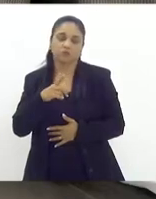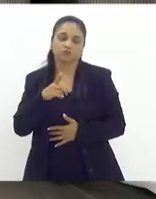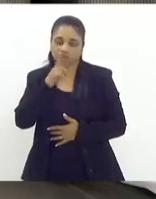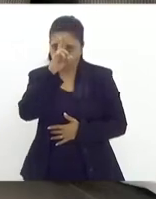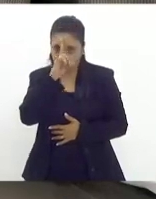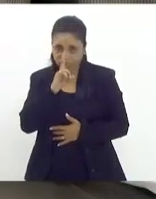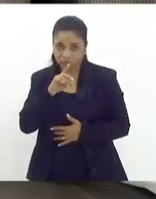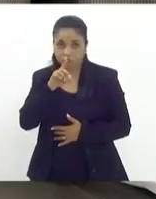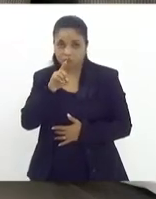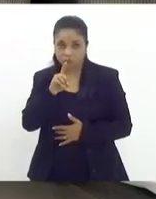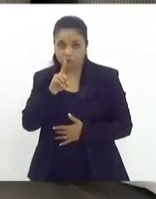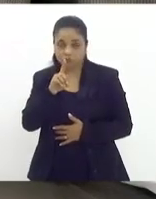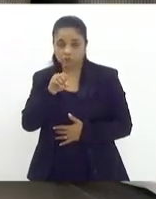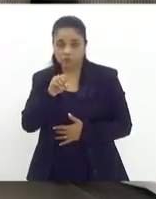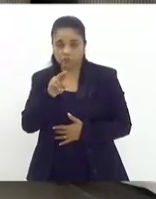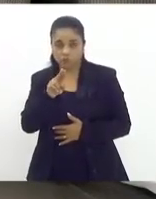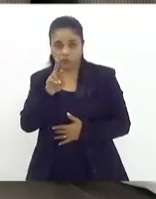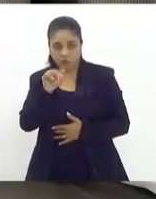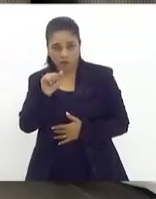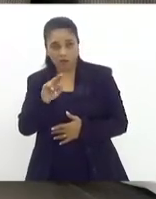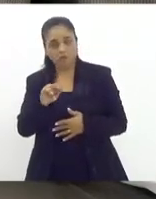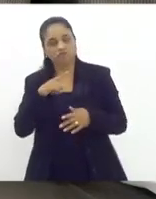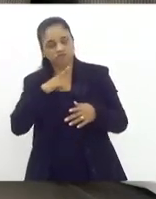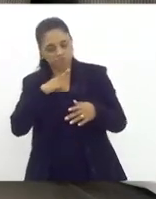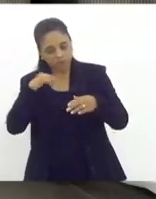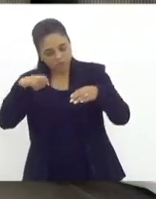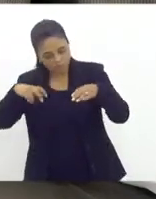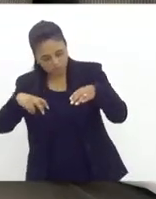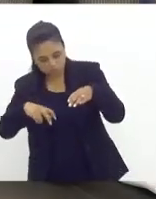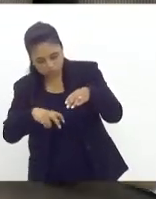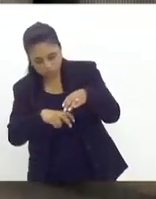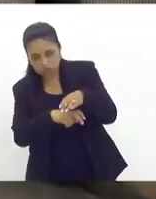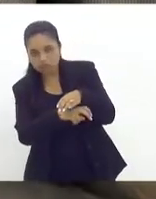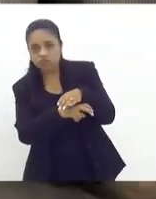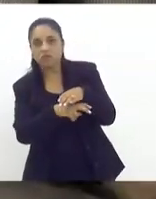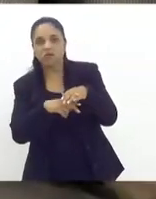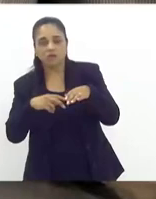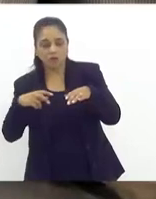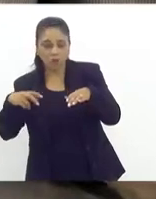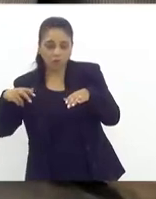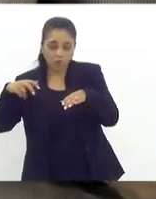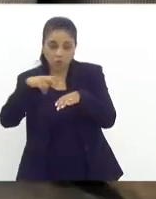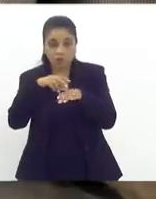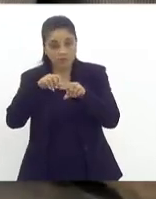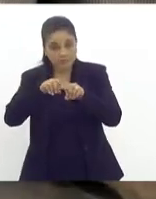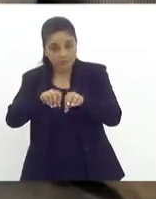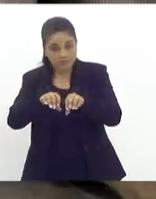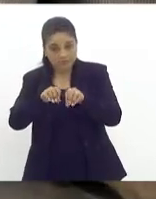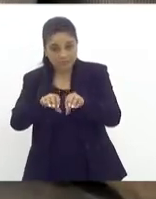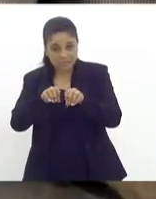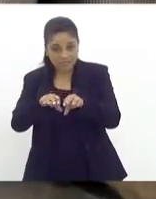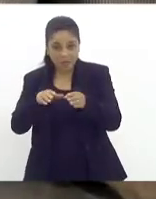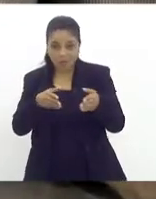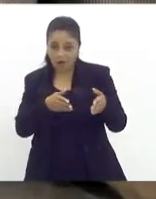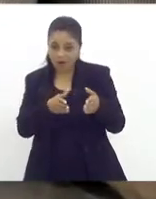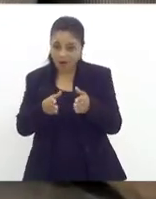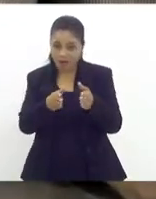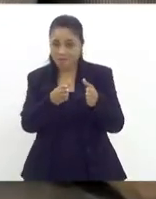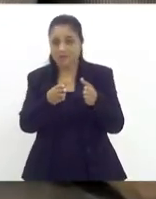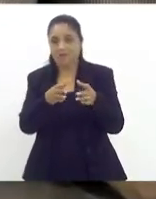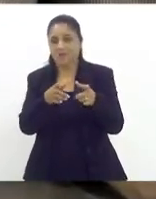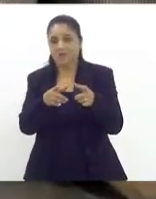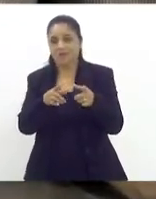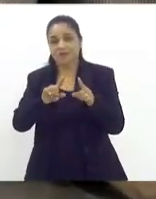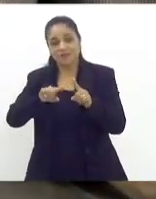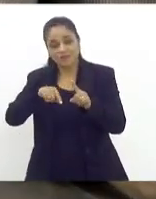funcionam. O único problema, presidente, é... Primeiro, ensinar para os bichos direitinho o caminho da isopazana.